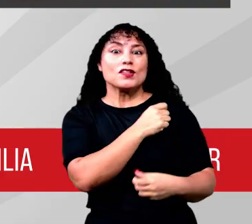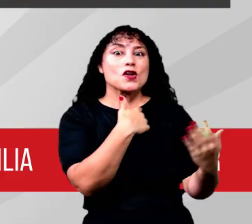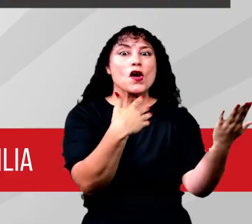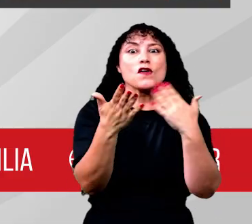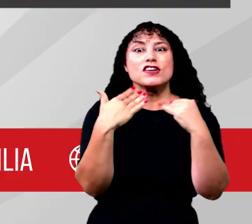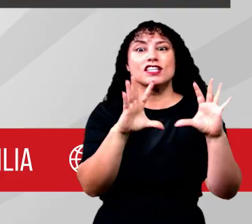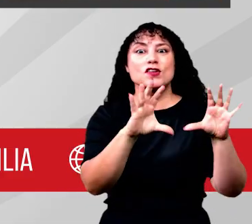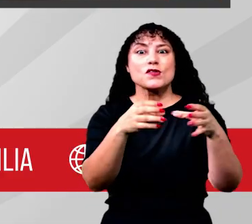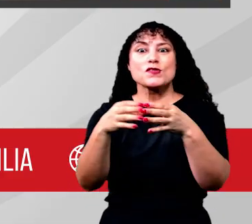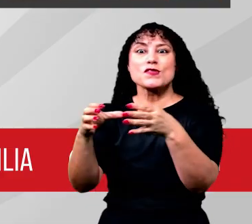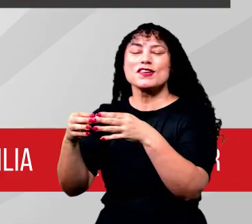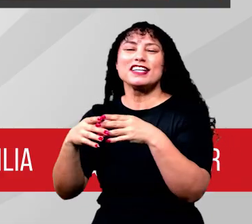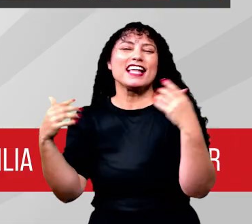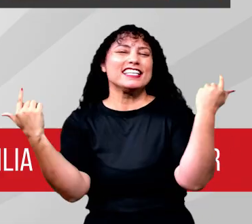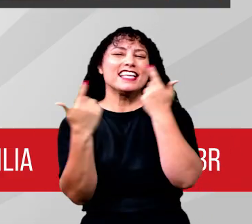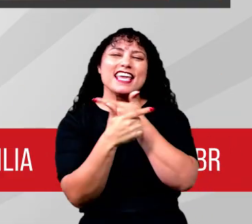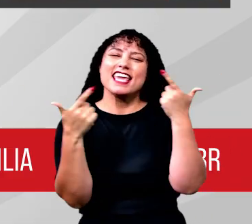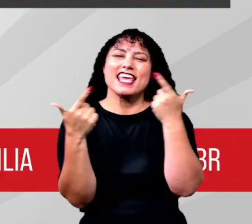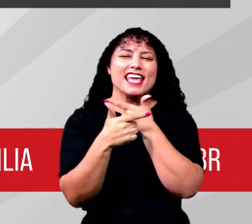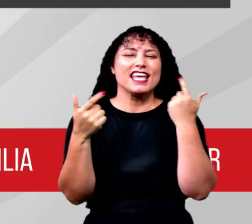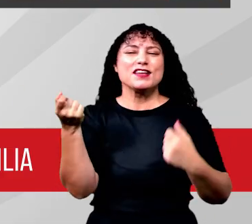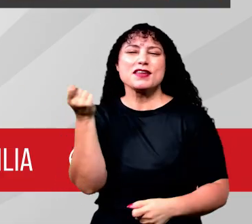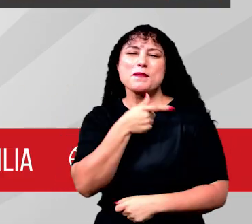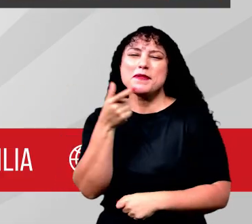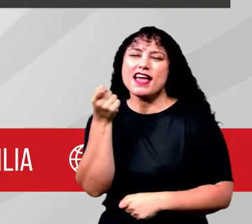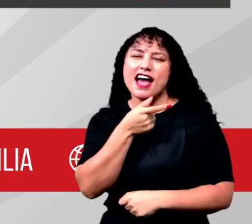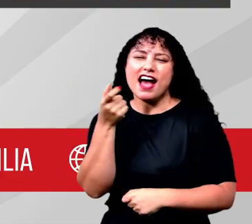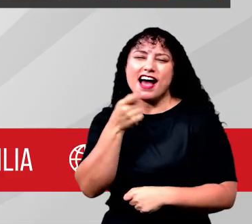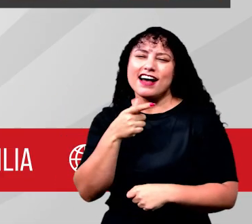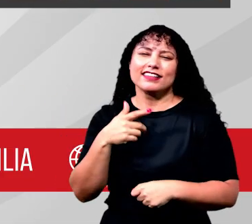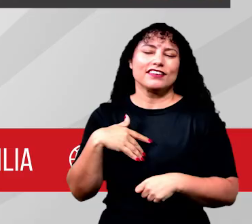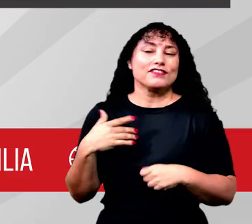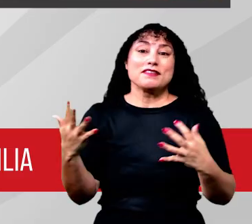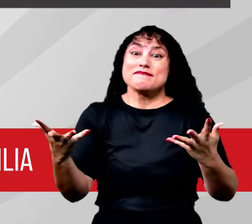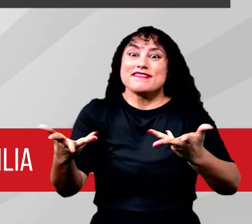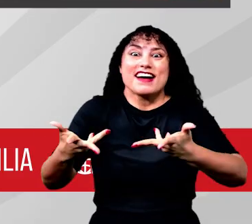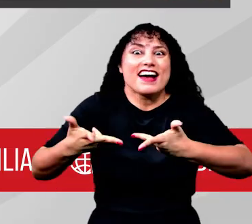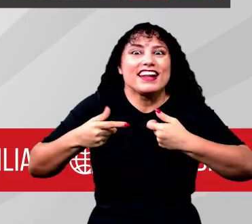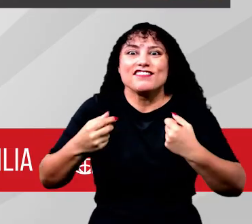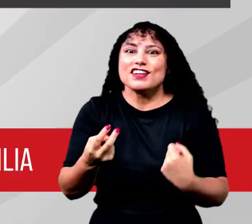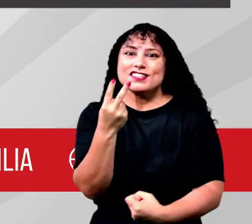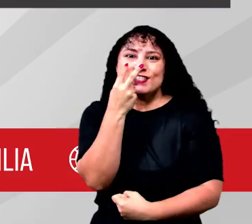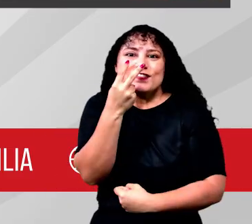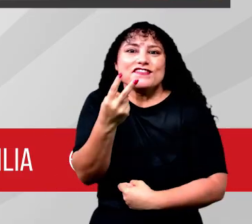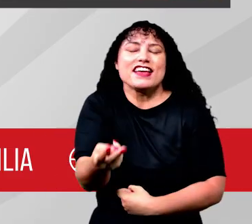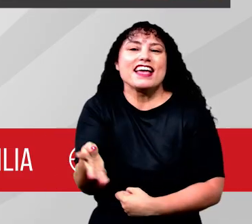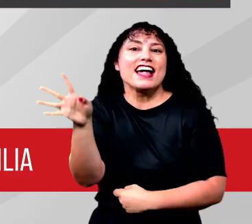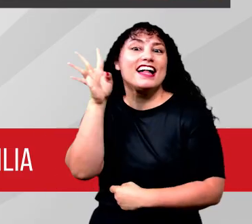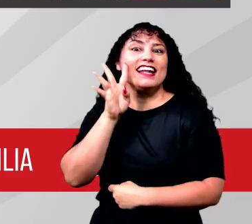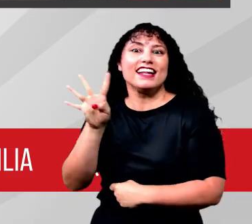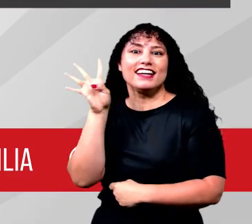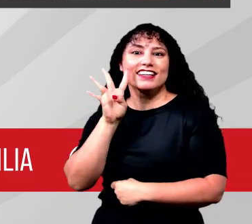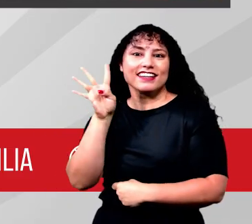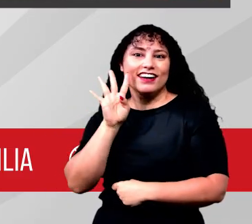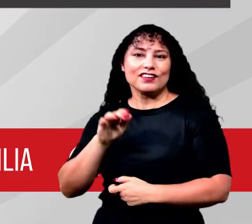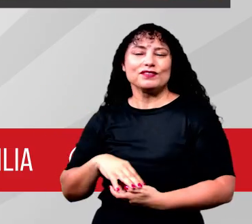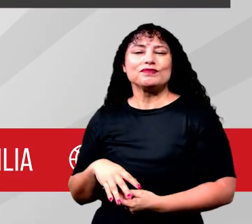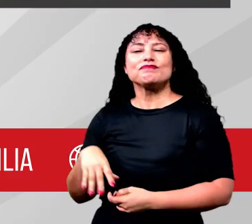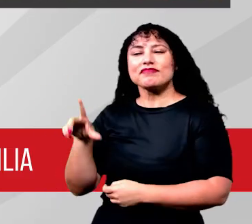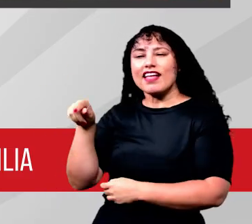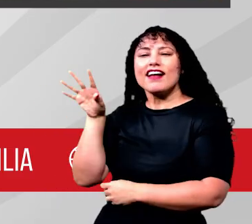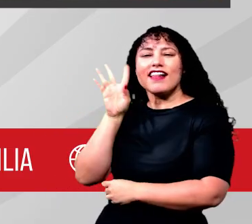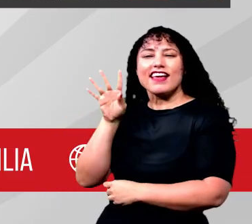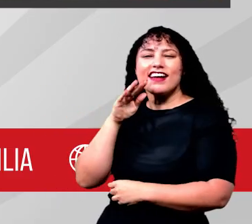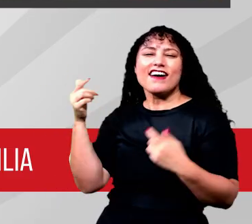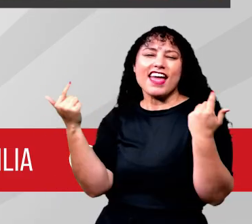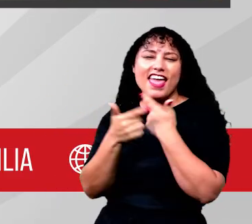delegações e as delegações rindo de piadas. Então é uma coisa assim, mágica de ver, sabe? É muito bacana. E o legal, você falou